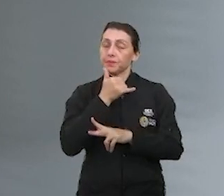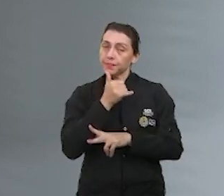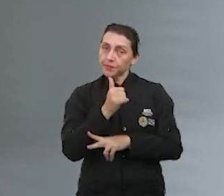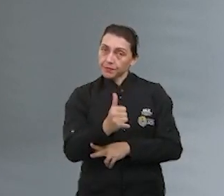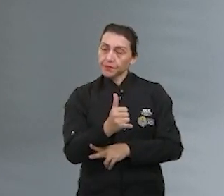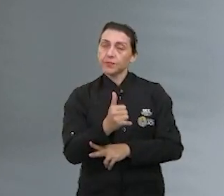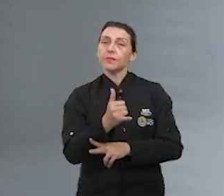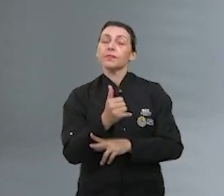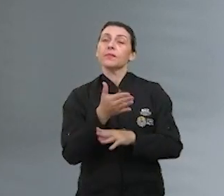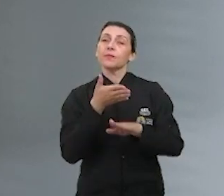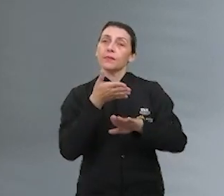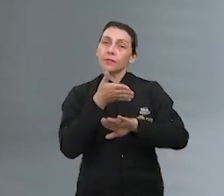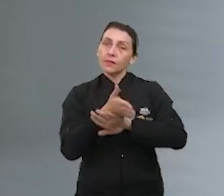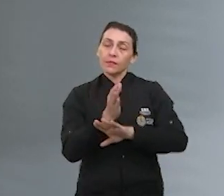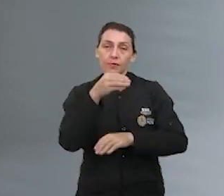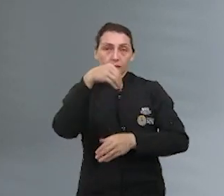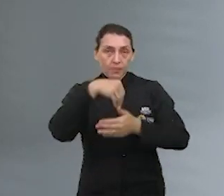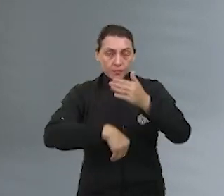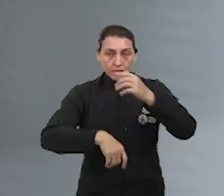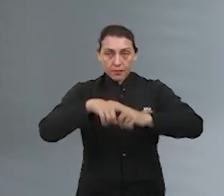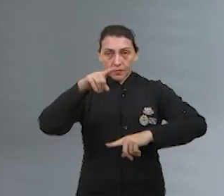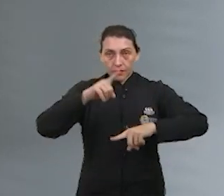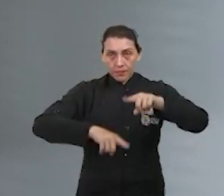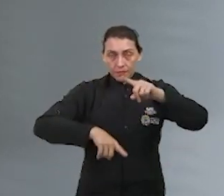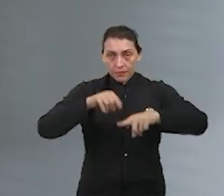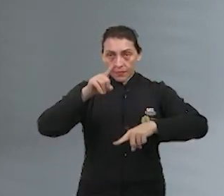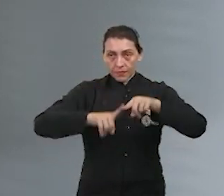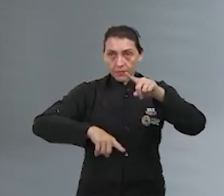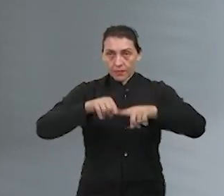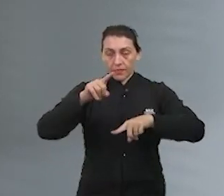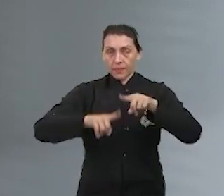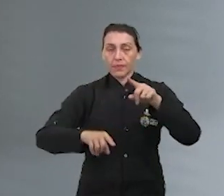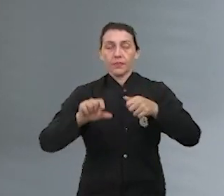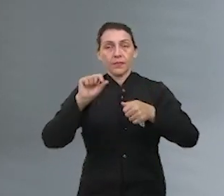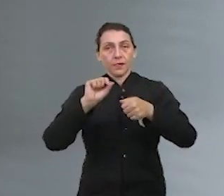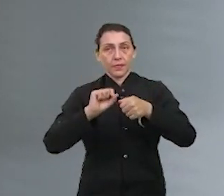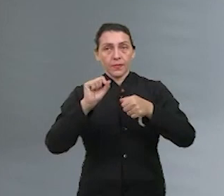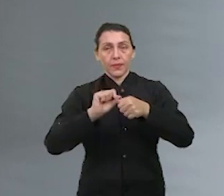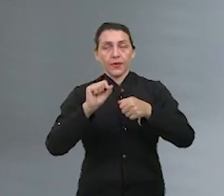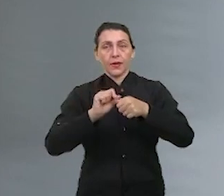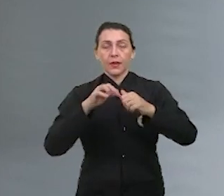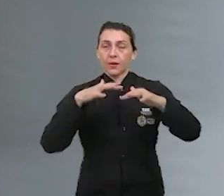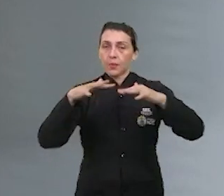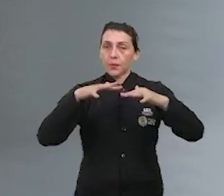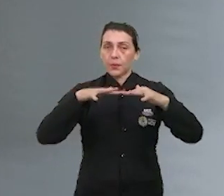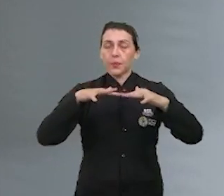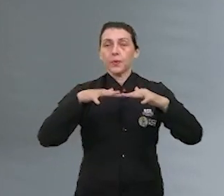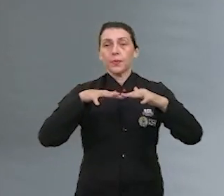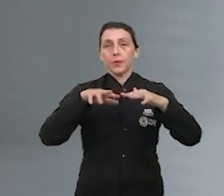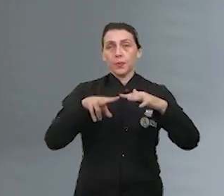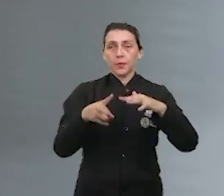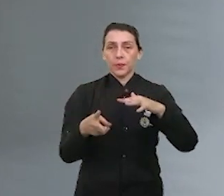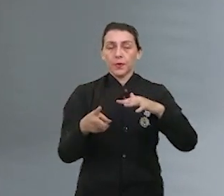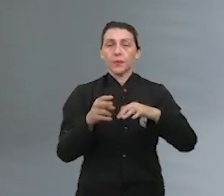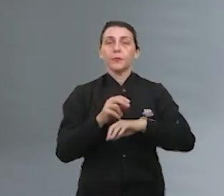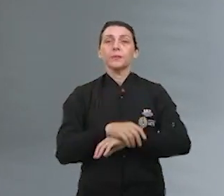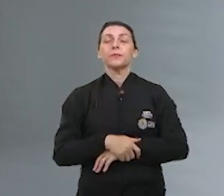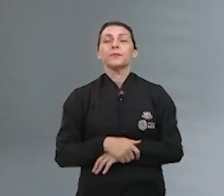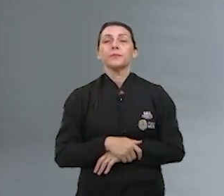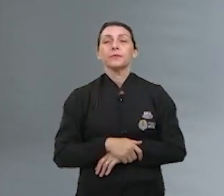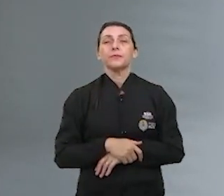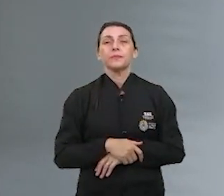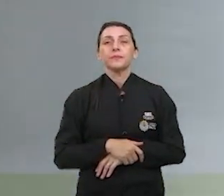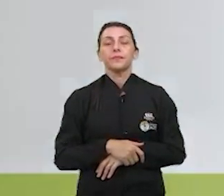está entrando para dentro do equipamento e aí ele que vai fazer aí a conversão, tá, de energias,